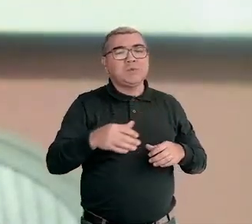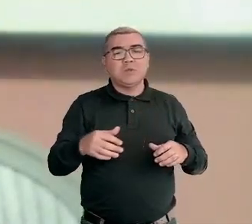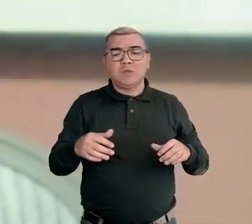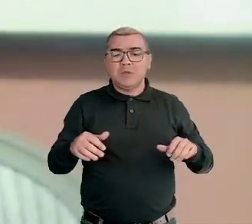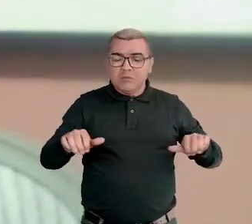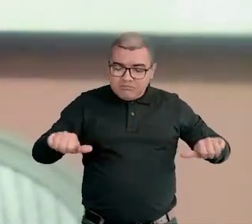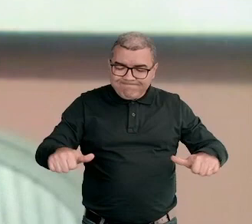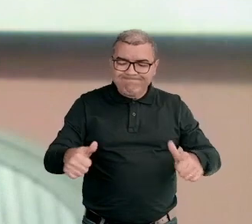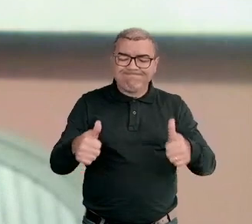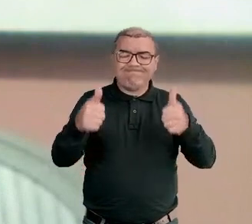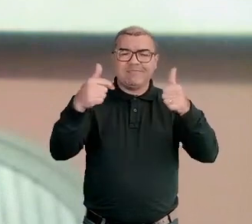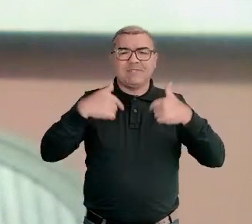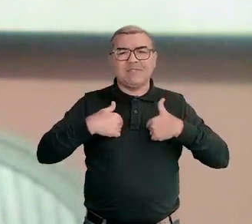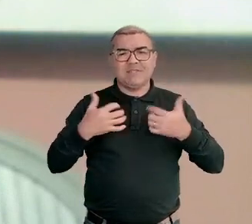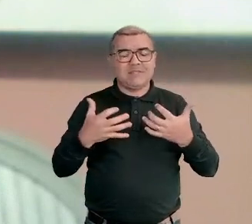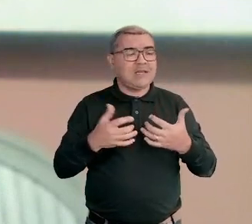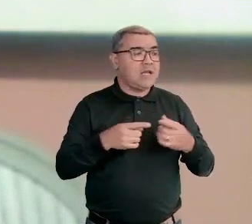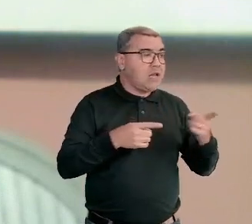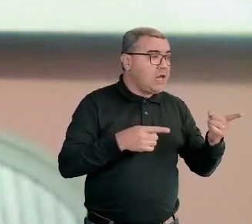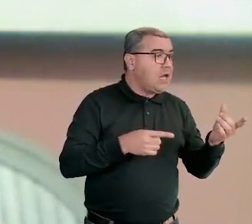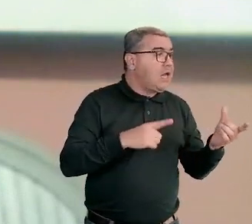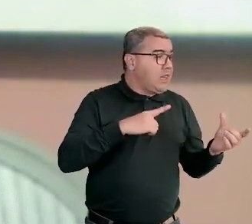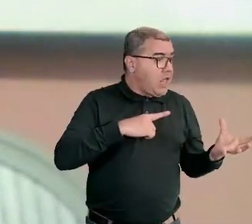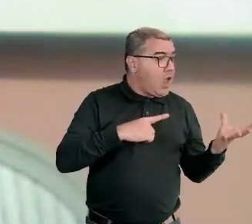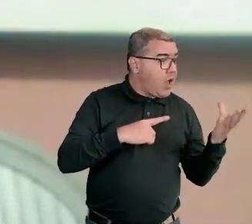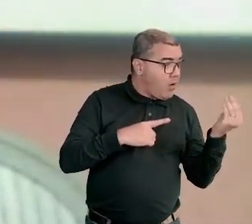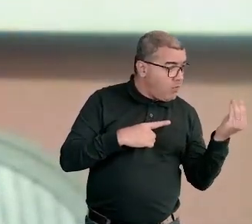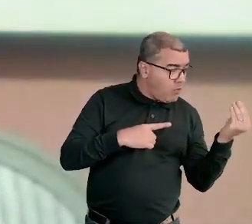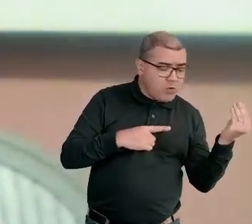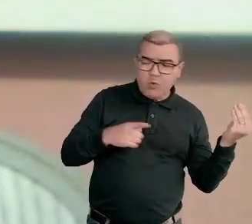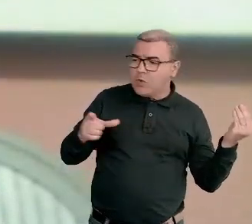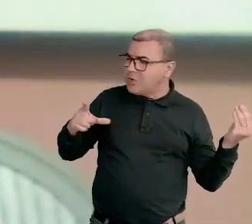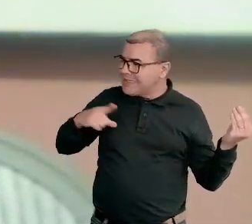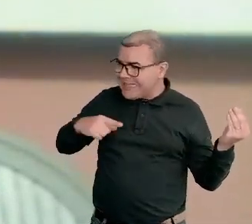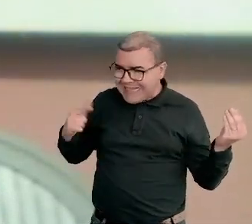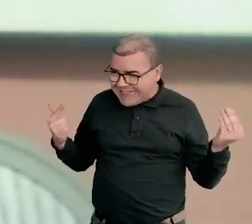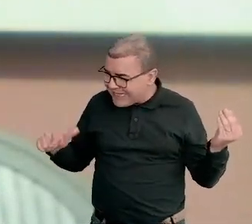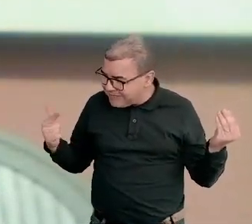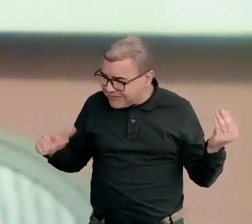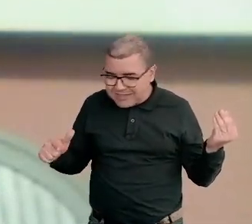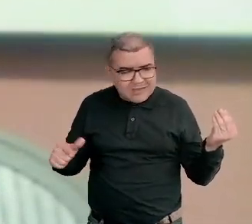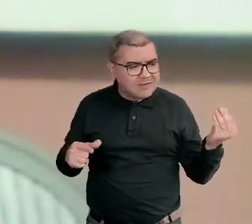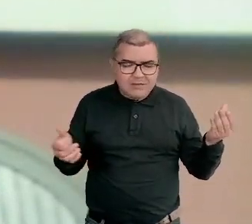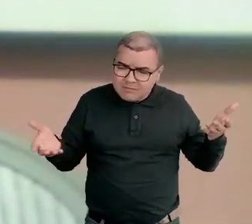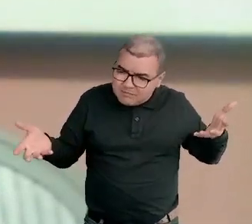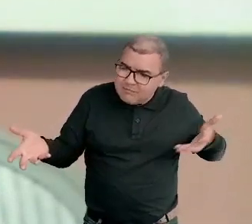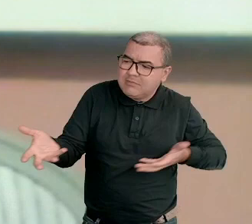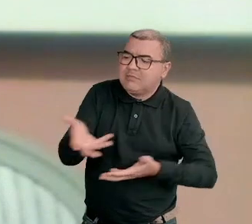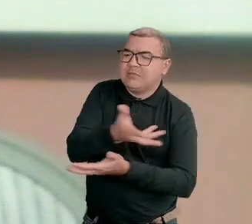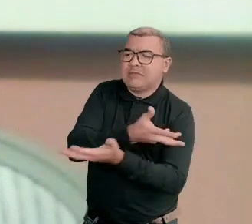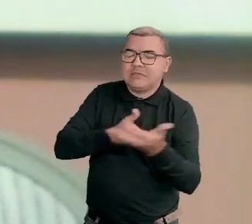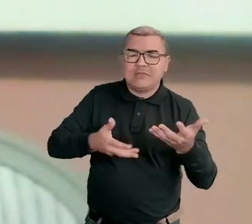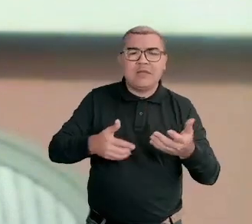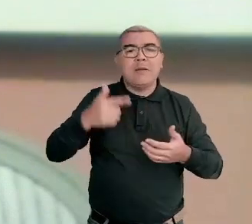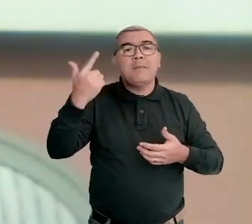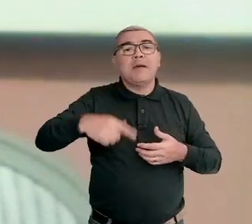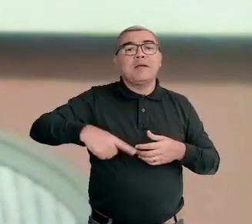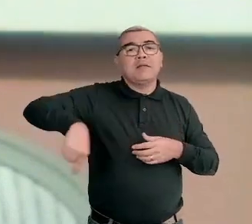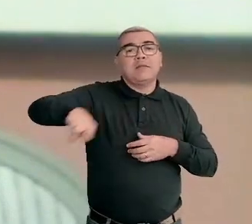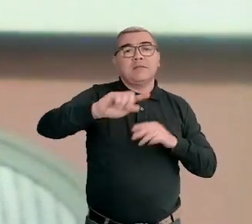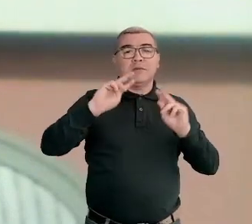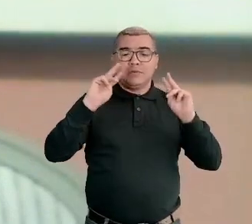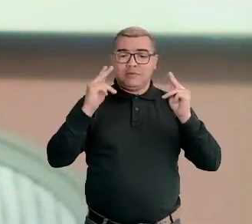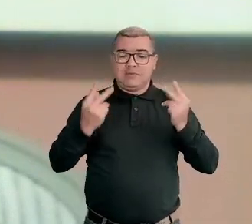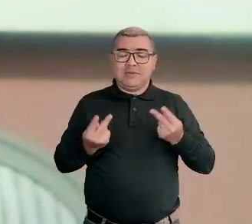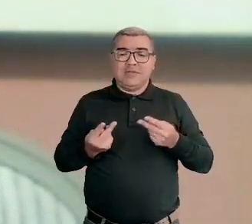têm nada, dos que têm, inclusive, naquilo que possamos nos preparar para as futuras epidemias, porque nós sabemos que